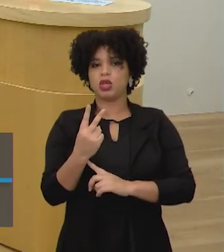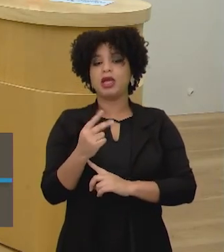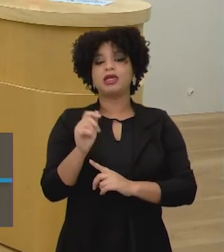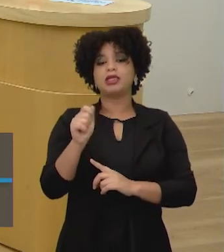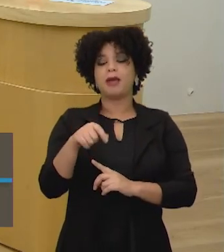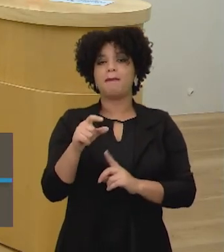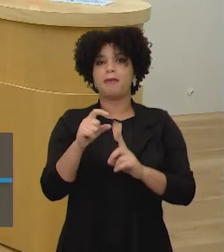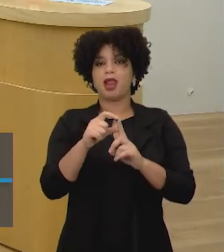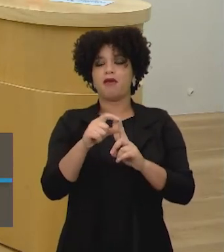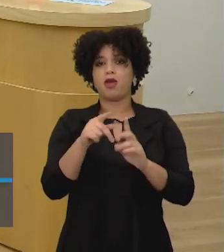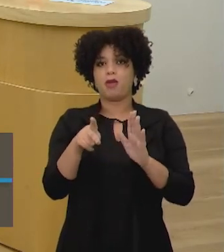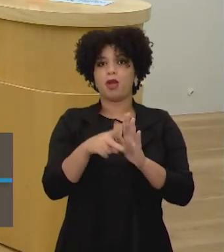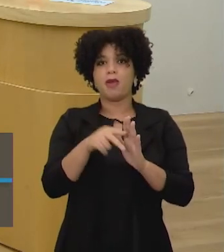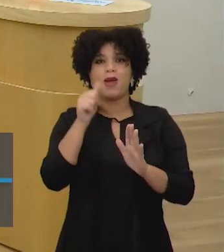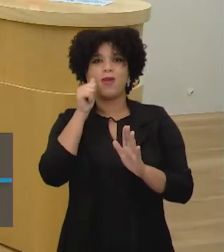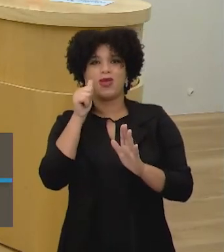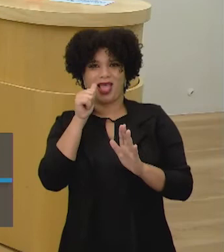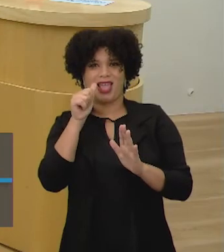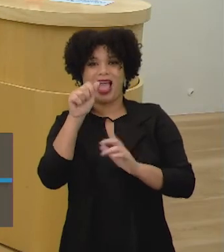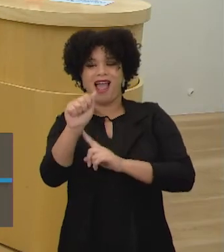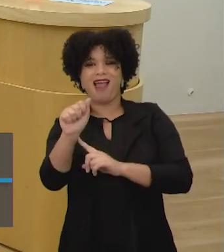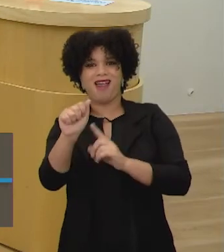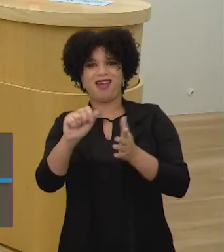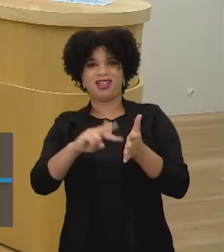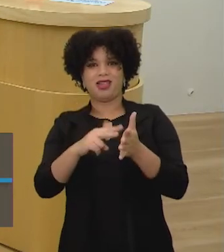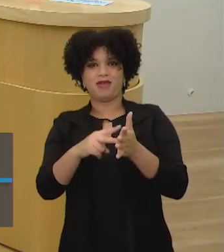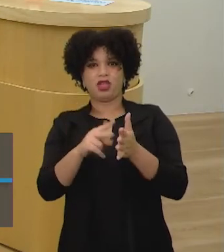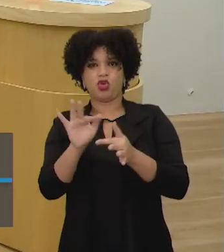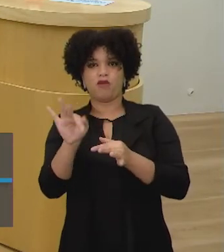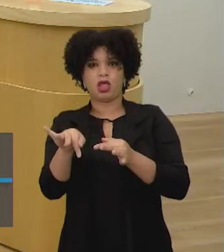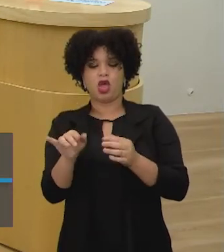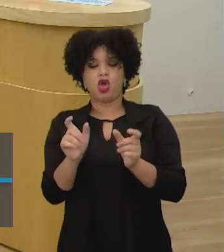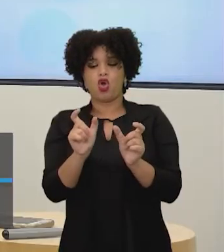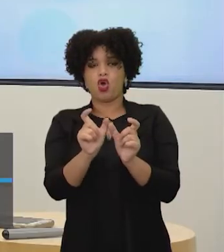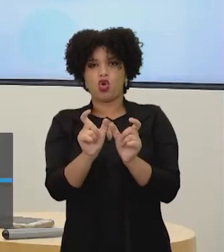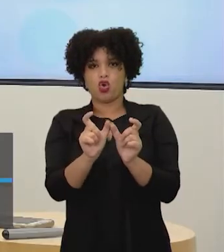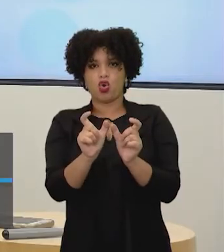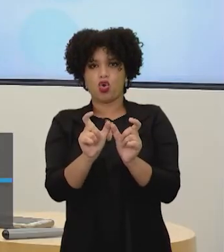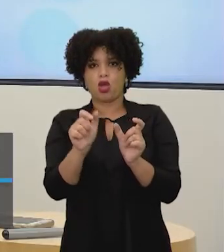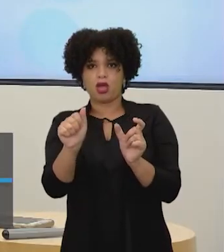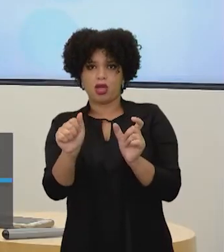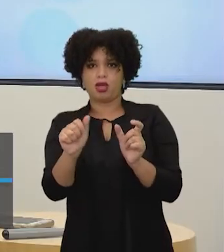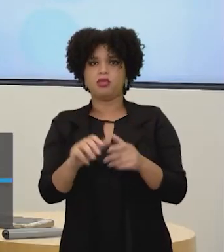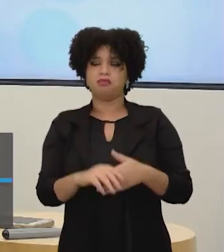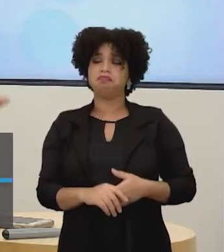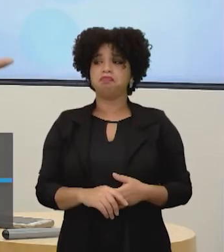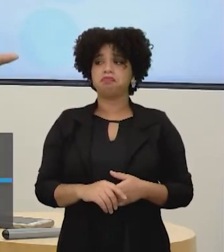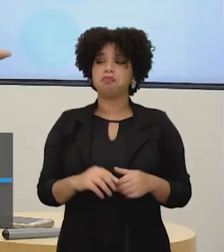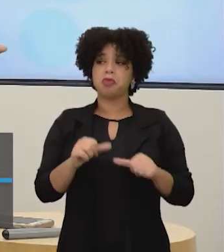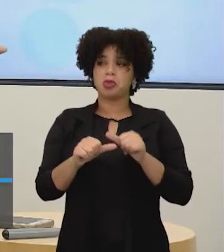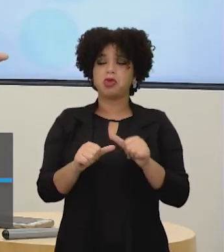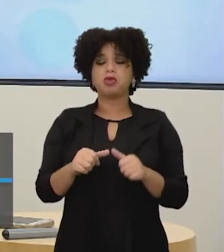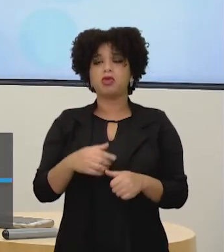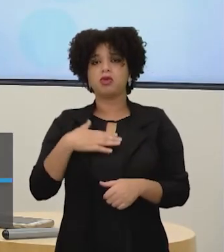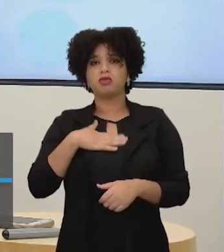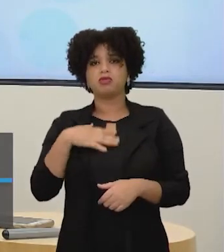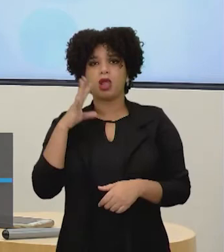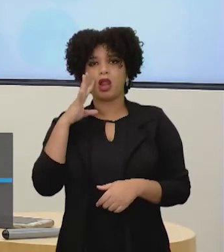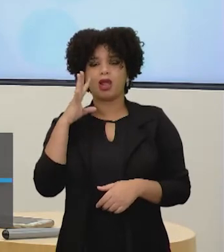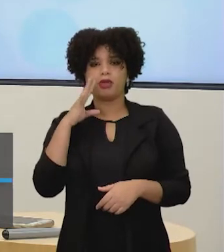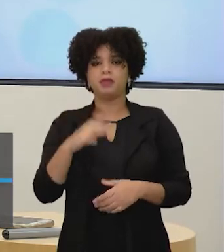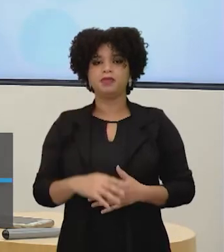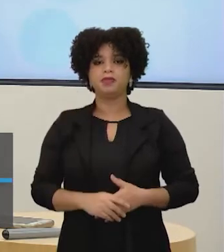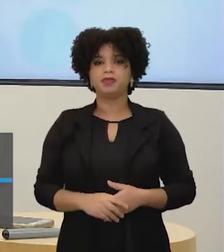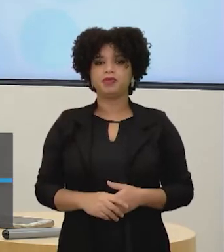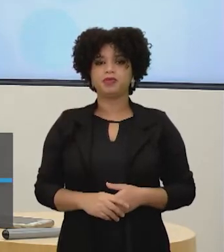não... usou uma com o gênero feminino, né? Quer dizer, pegou a palavra segundo e mudou pro gênero feminino e mudou, mas ficou legal. Legal. E aí que é